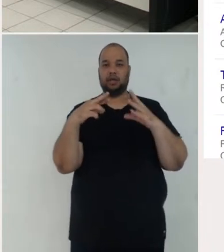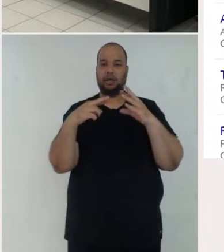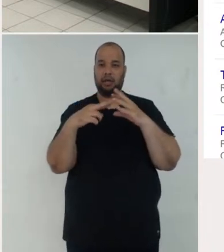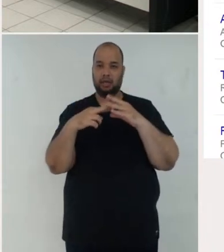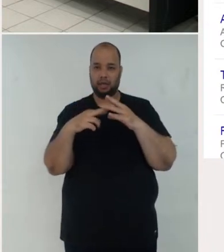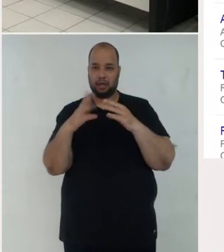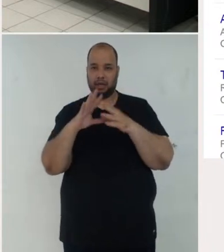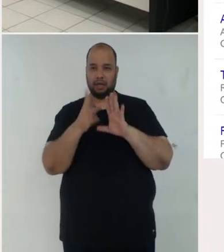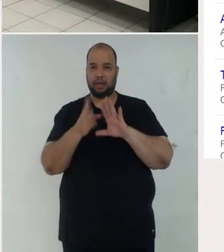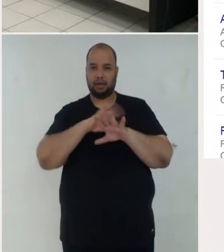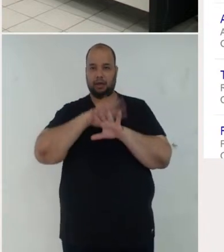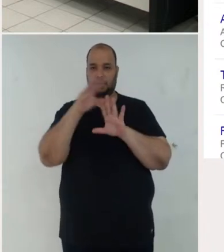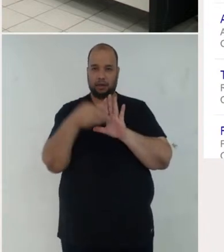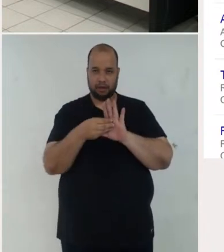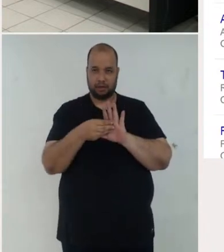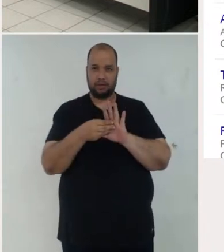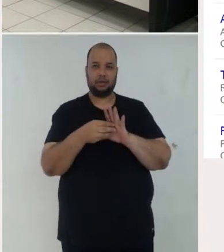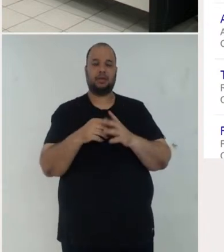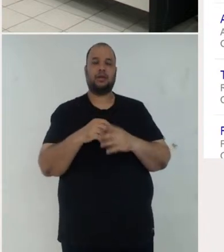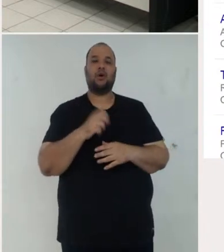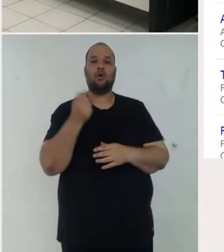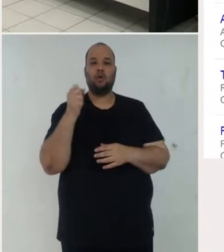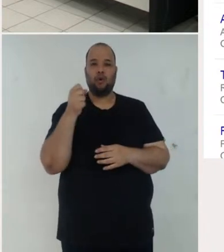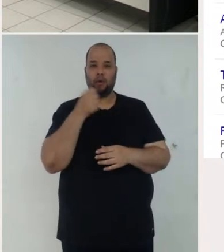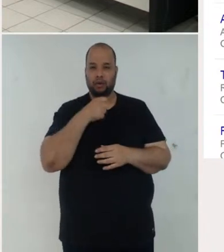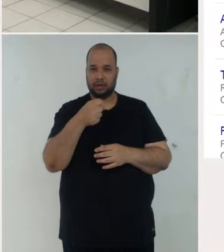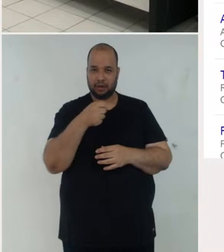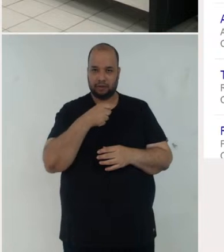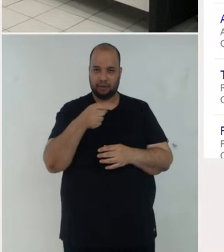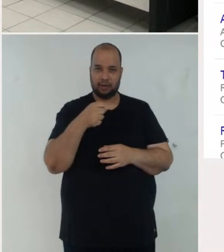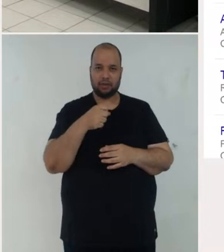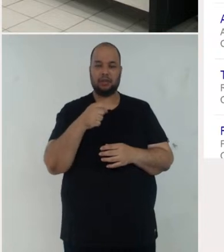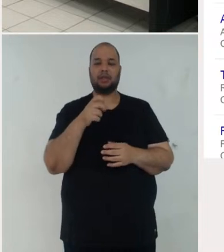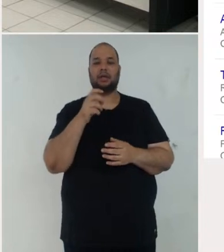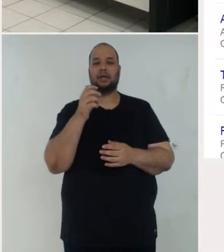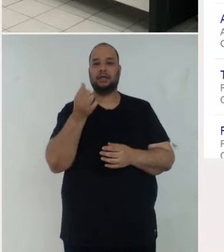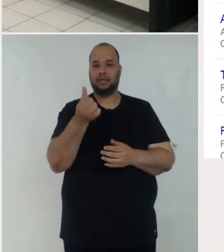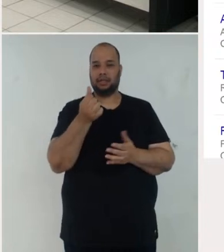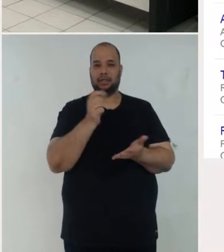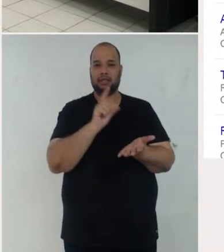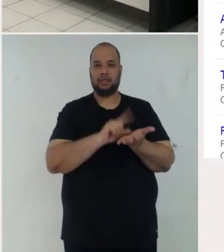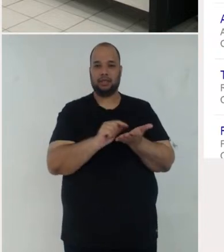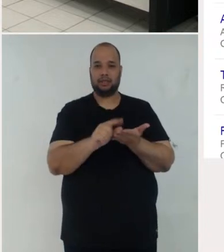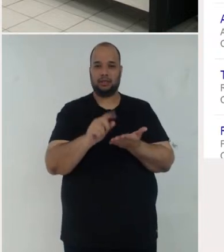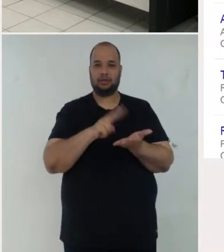sobre tradução, 8 entrevistas, 6 artigos traduzidos, 1